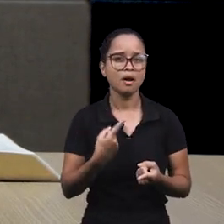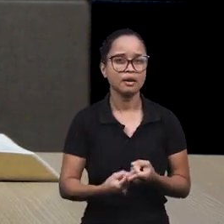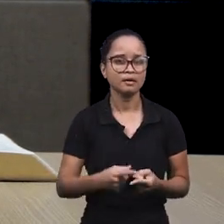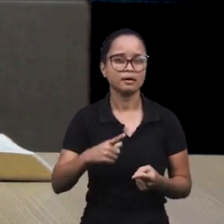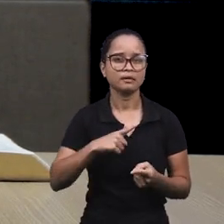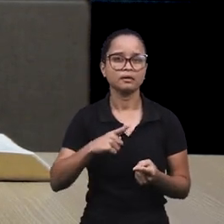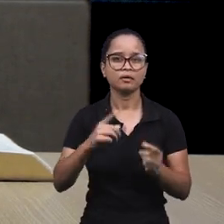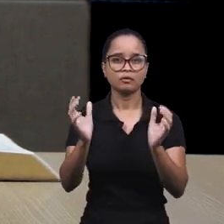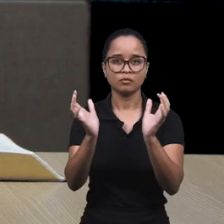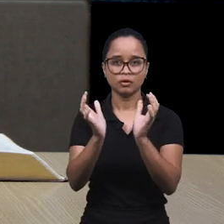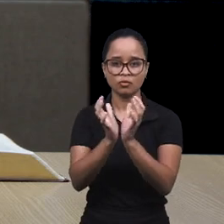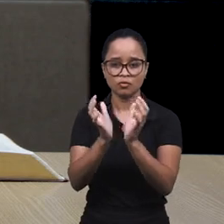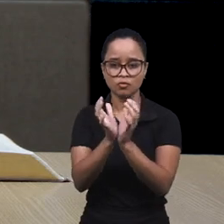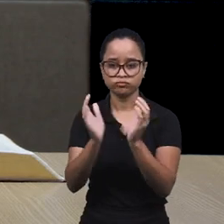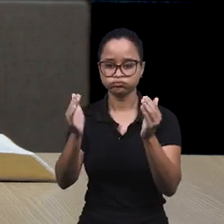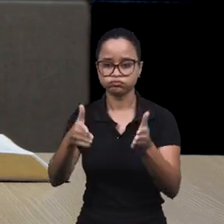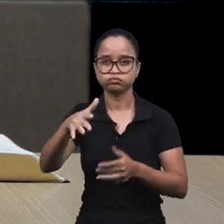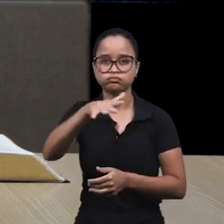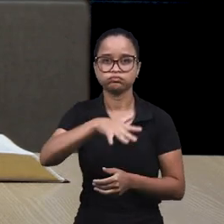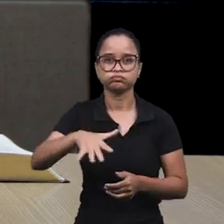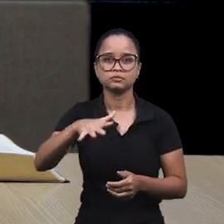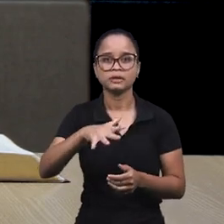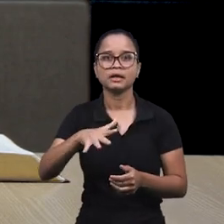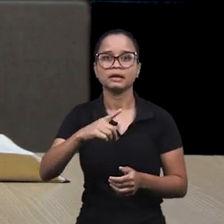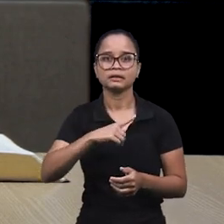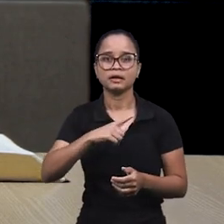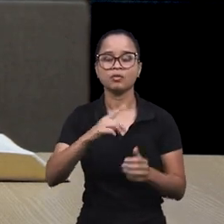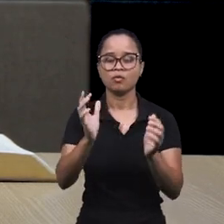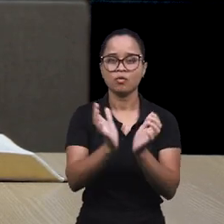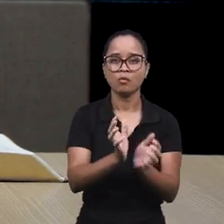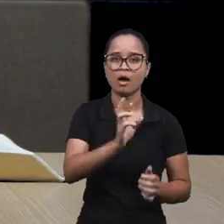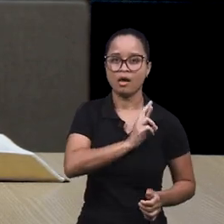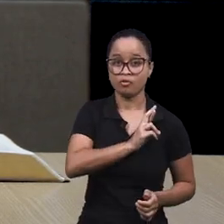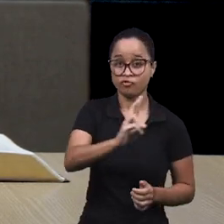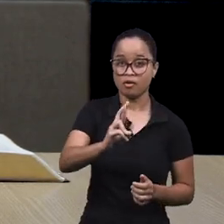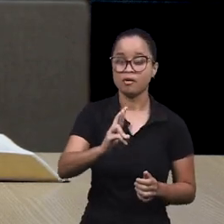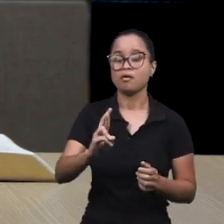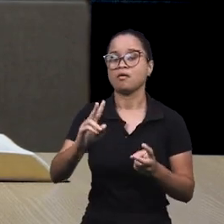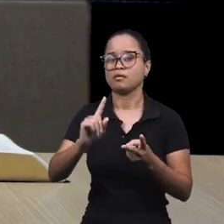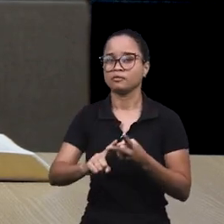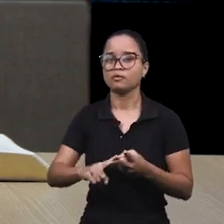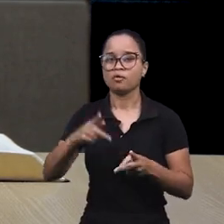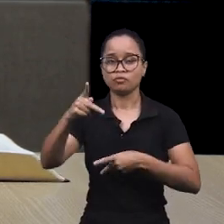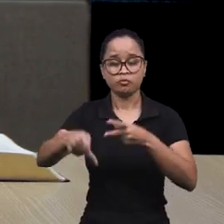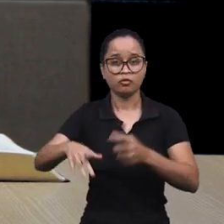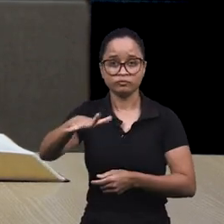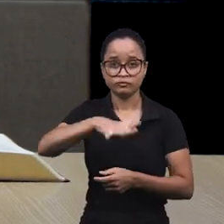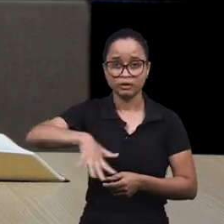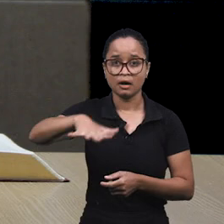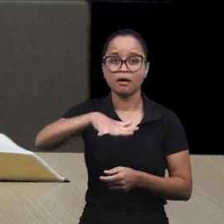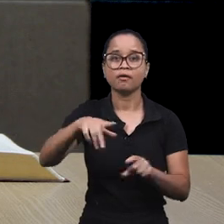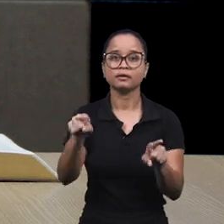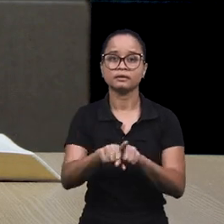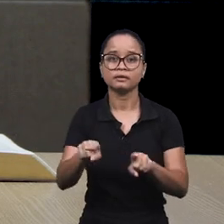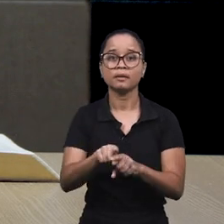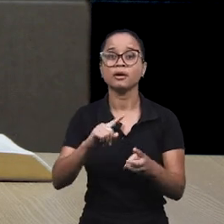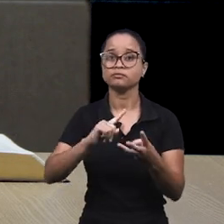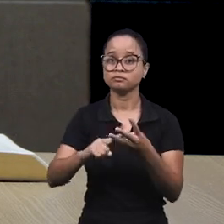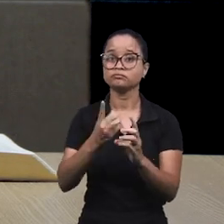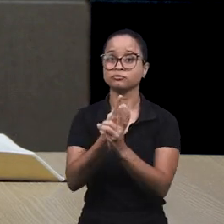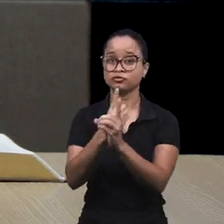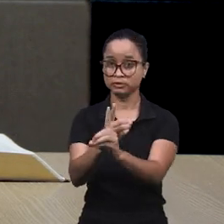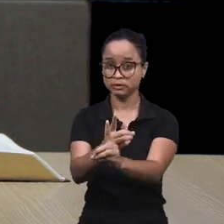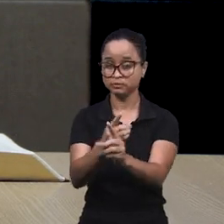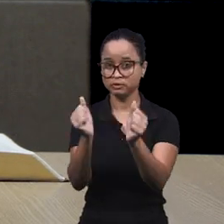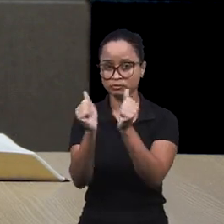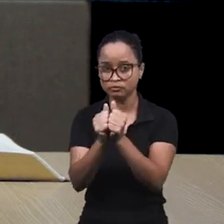um público composto de religiosos, de pessoas do povo em geral e também os discípulos que